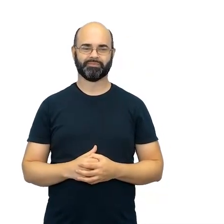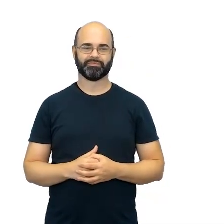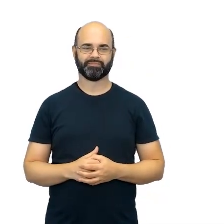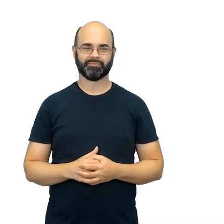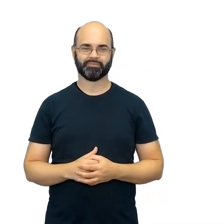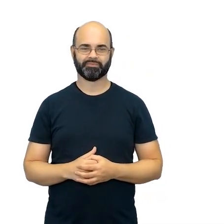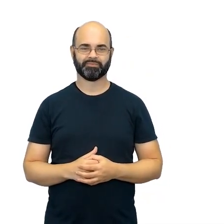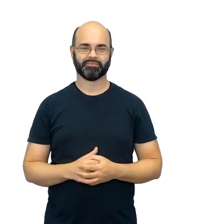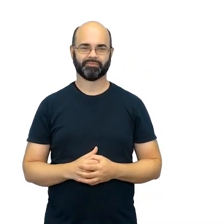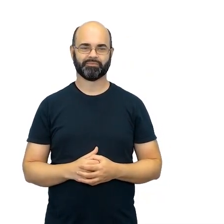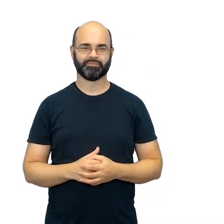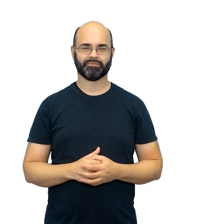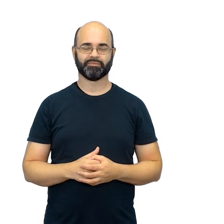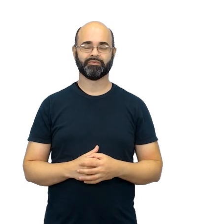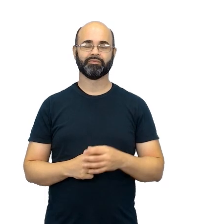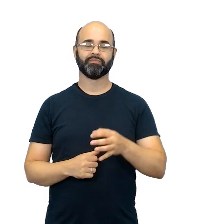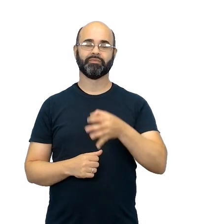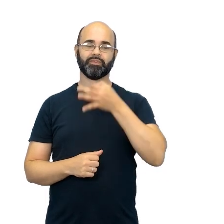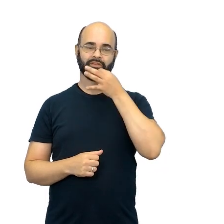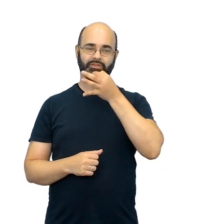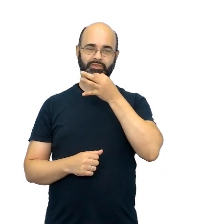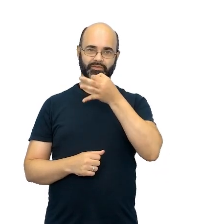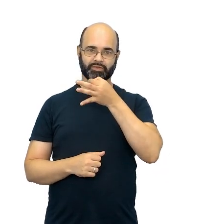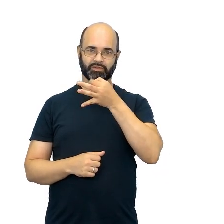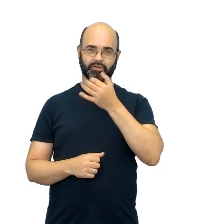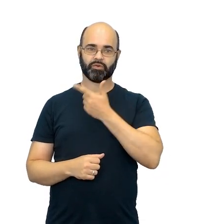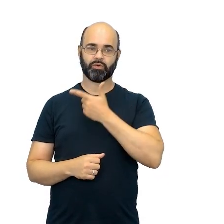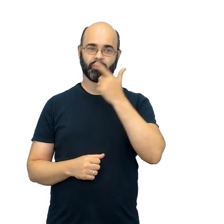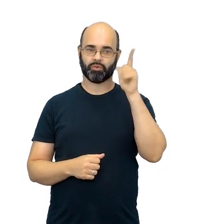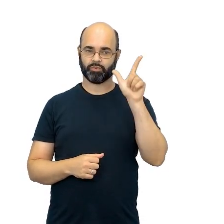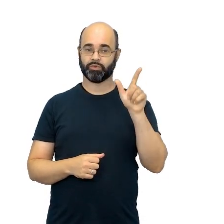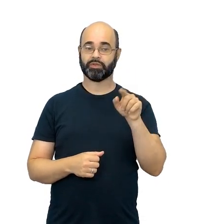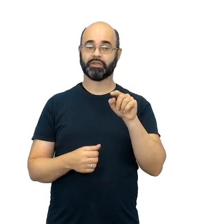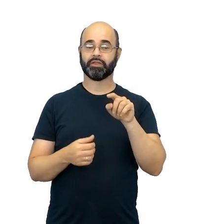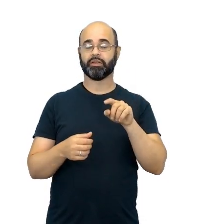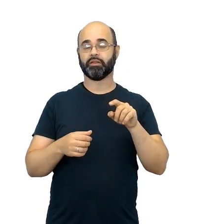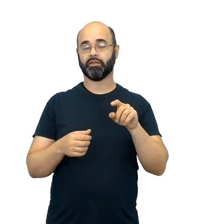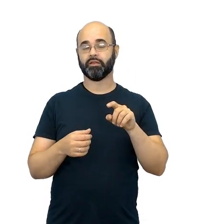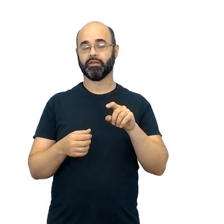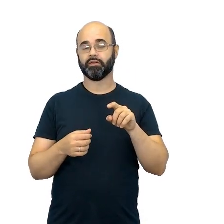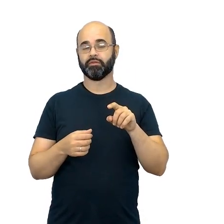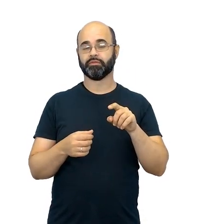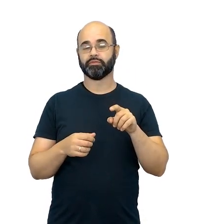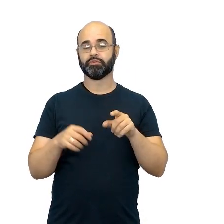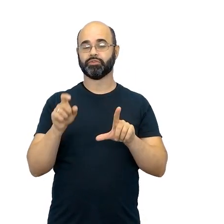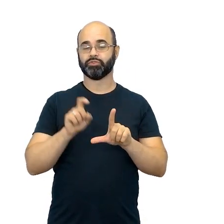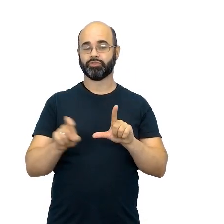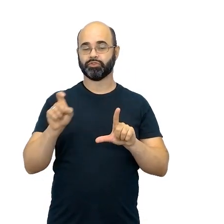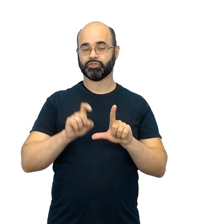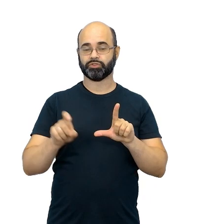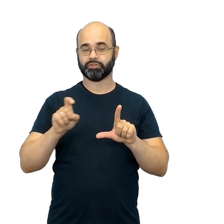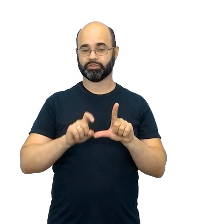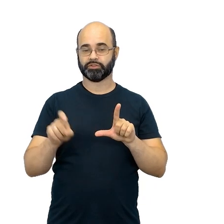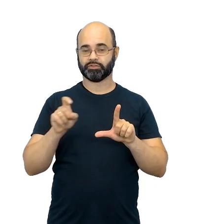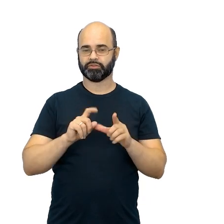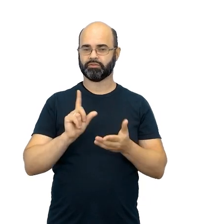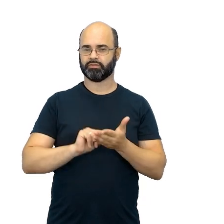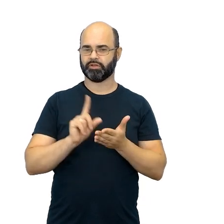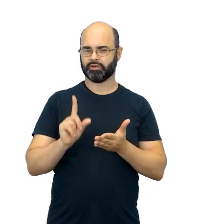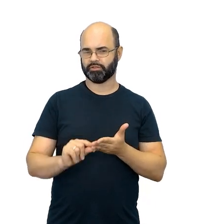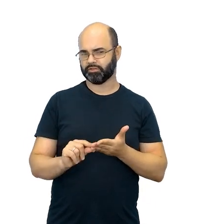Outra sugestão de atividade, então, é ler, explorar as ferramentas digitais, artigos e demais recursos que